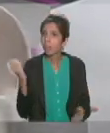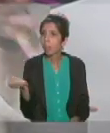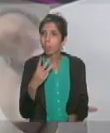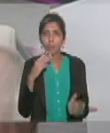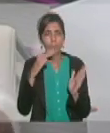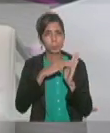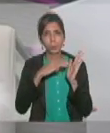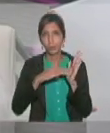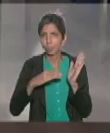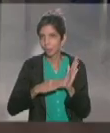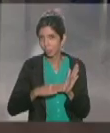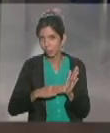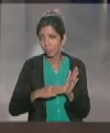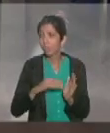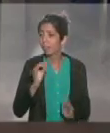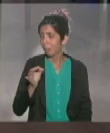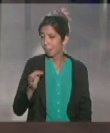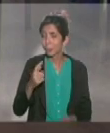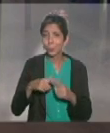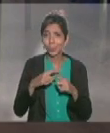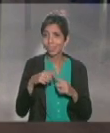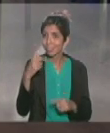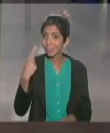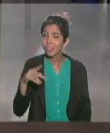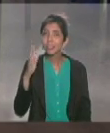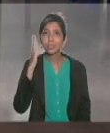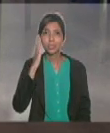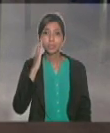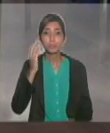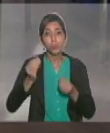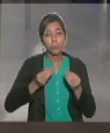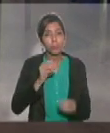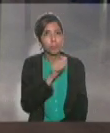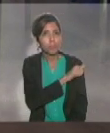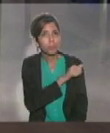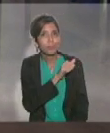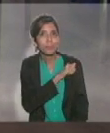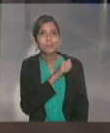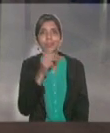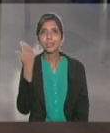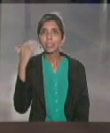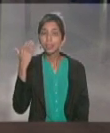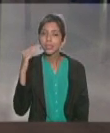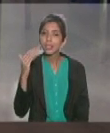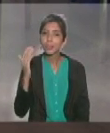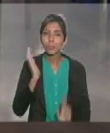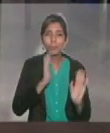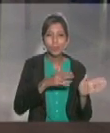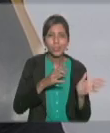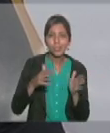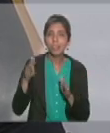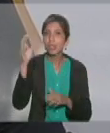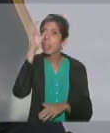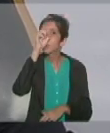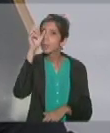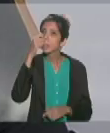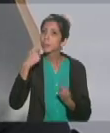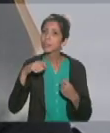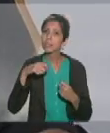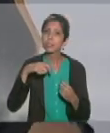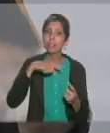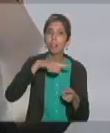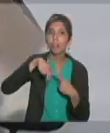dessa ainda, nova porque- metodologia, né? Exatamente, porque ele vai dar o tom e vai ajudar o aluno a entender que o processo de aprendizagem ele tem que